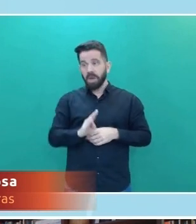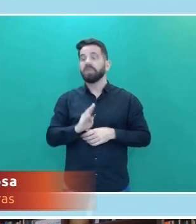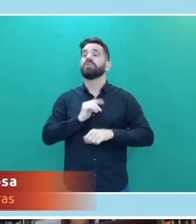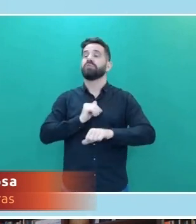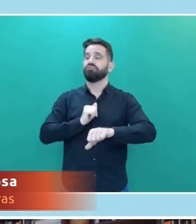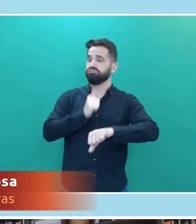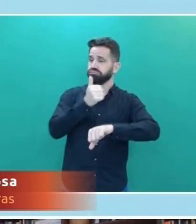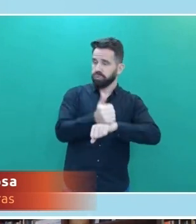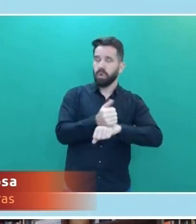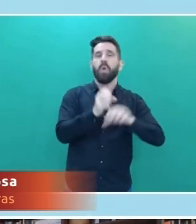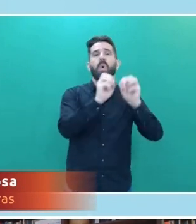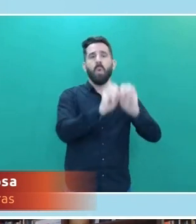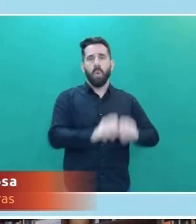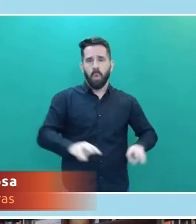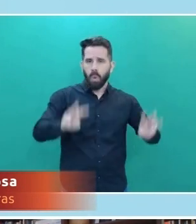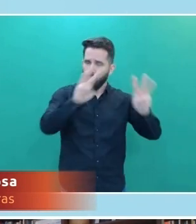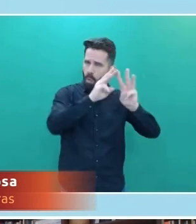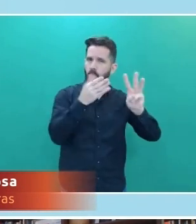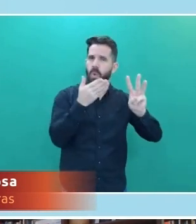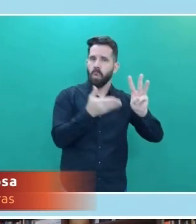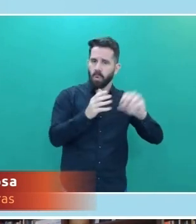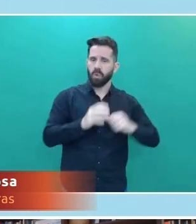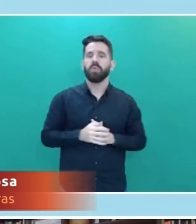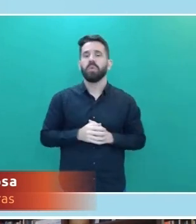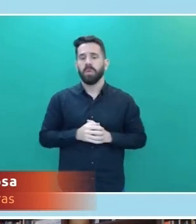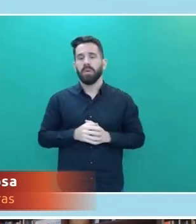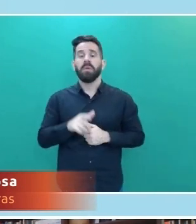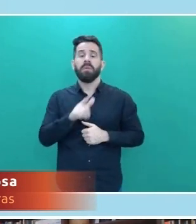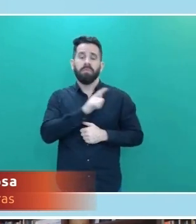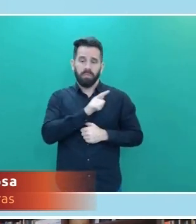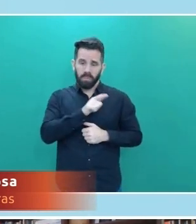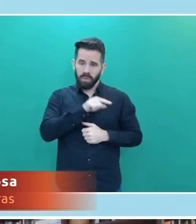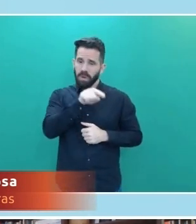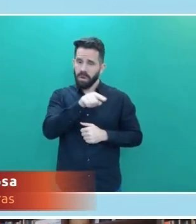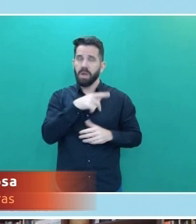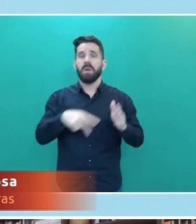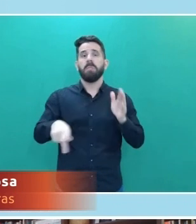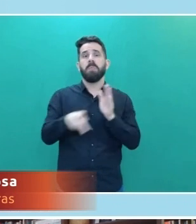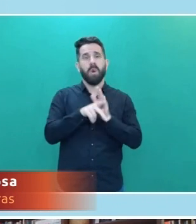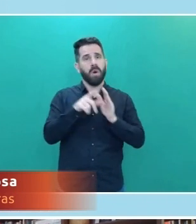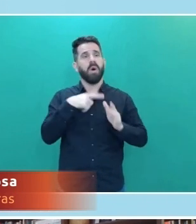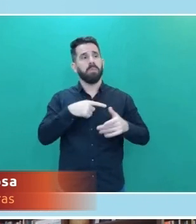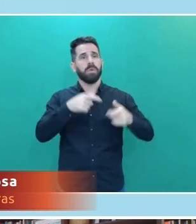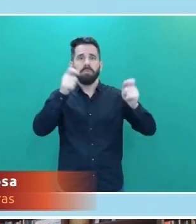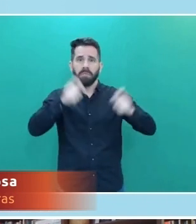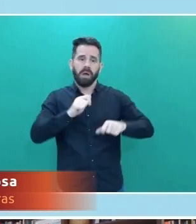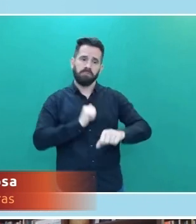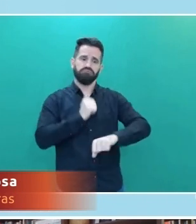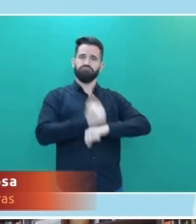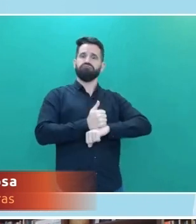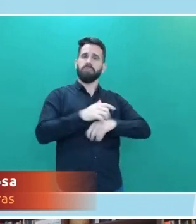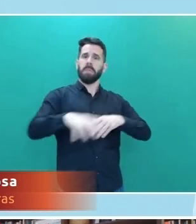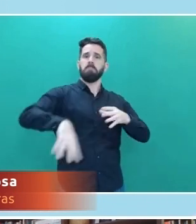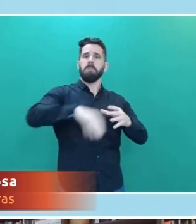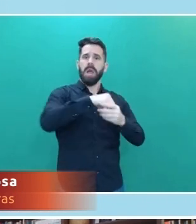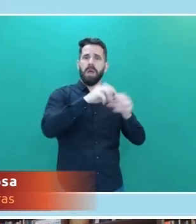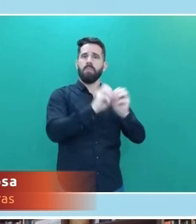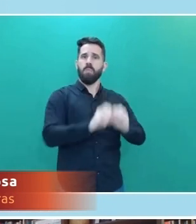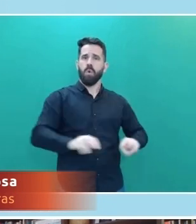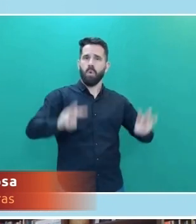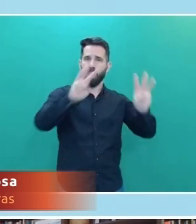é o grupo da América Latina que tem direito à cadeira rotativa no Conselho de Segurança da ONU. E o Brasil tem